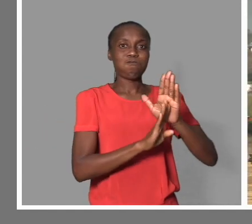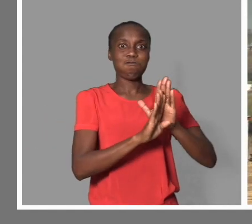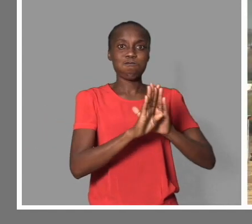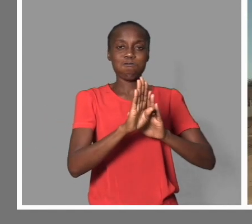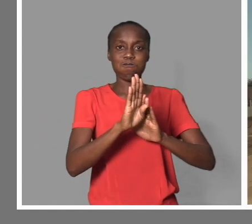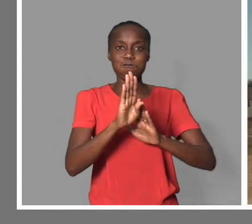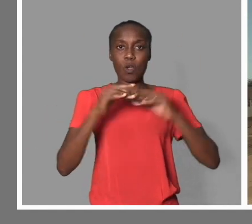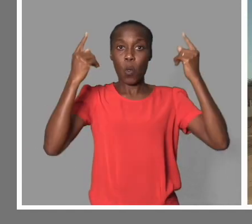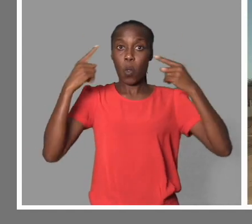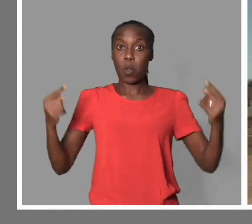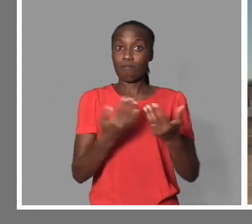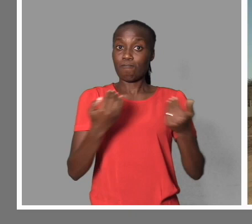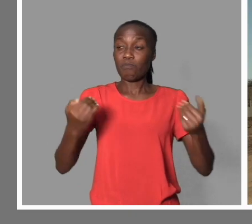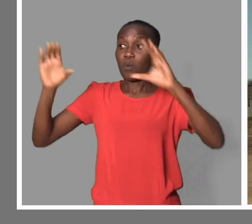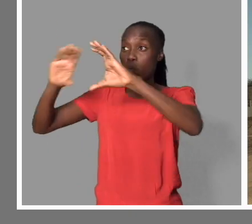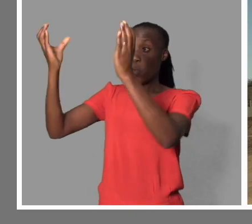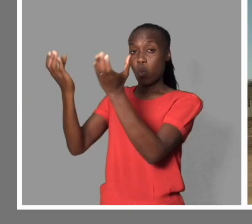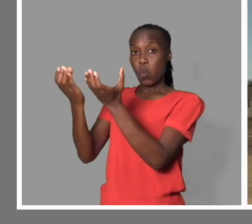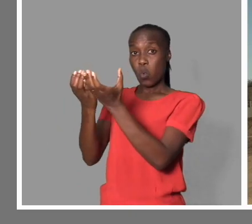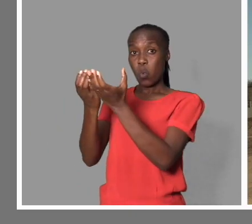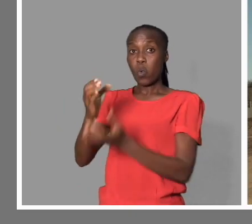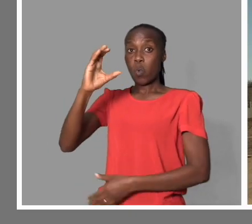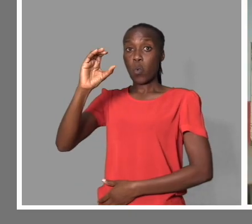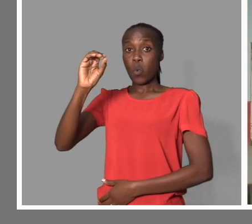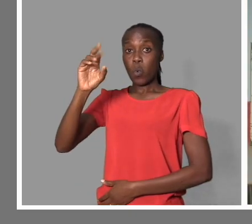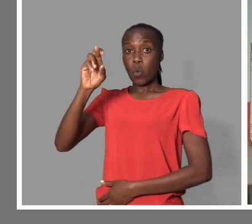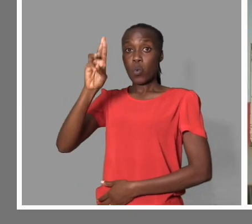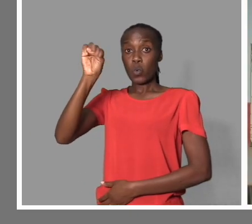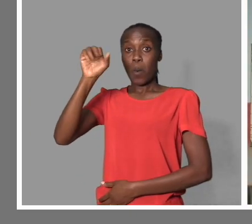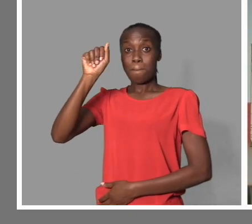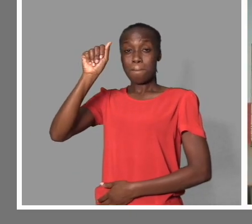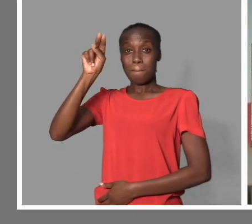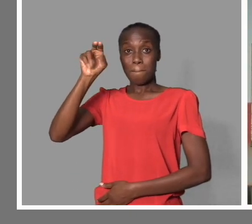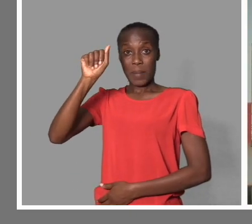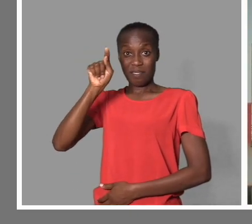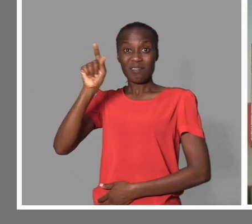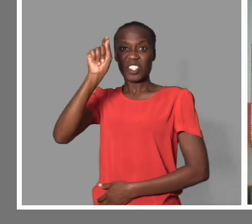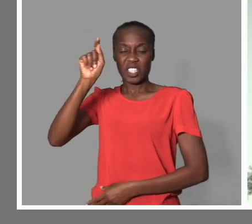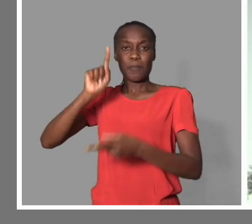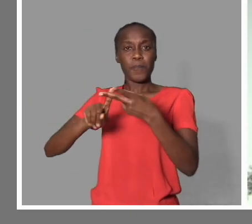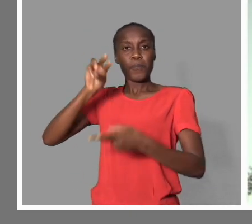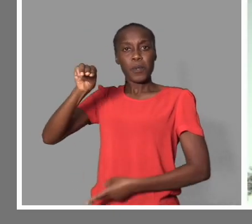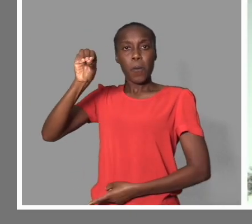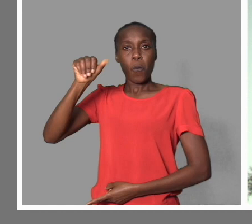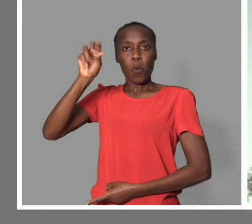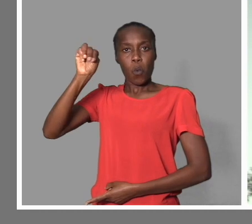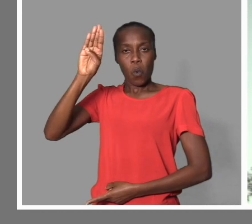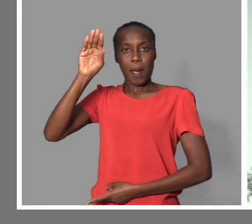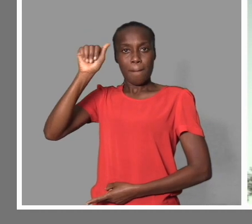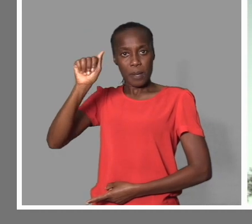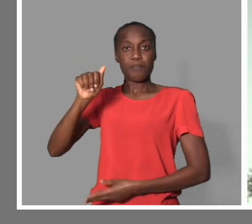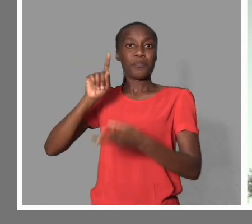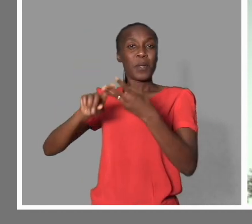apresentam maior prevalência de uniões prematuras no mundo. O povoado de Corumana, no posto administrativo de